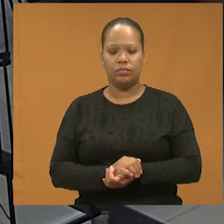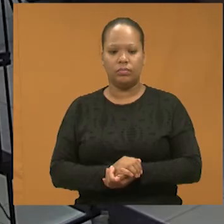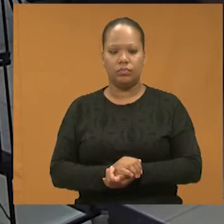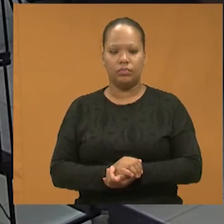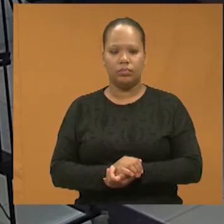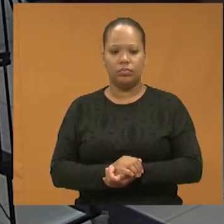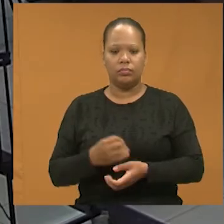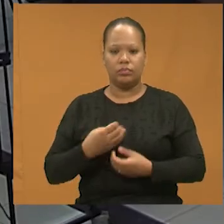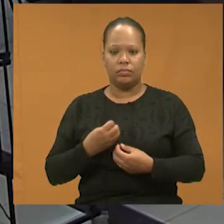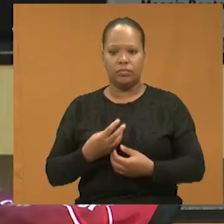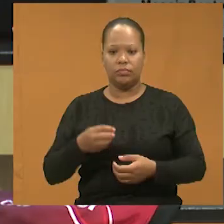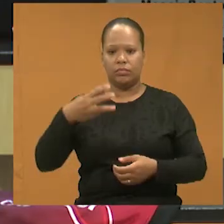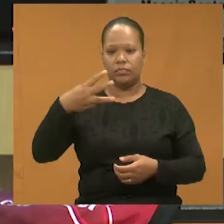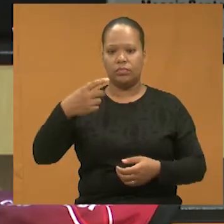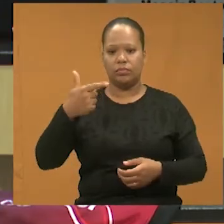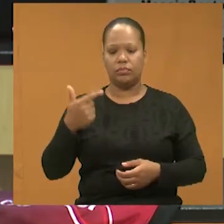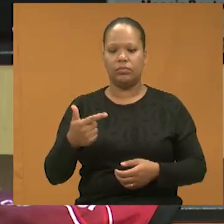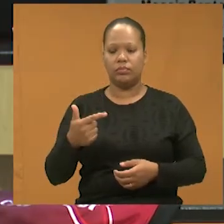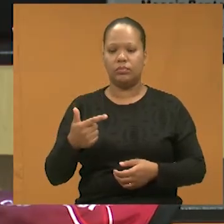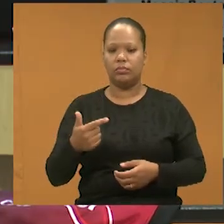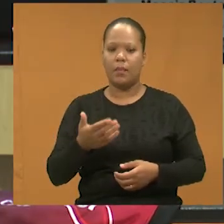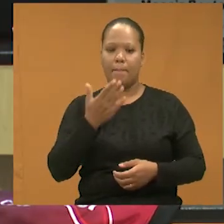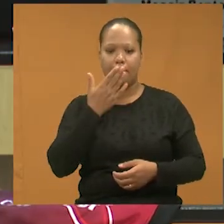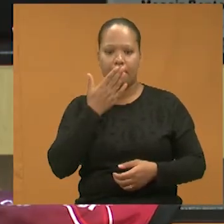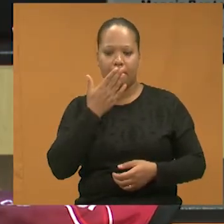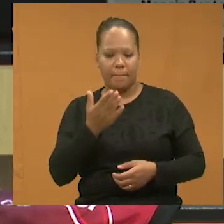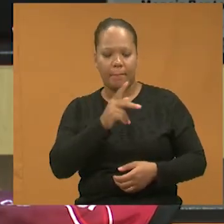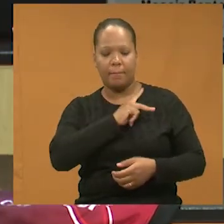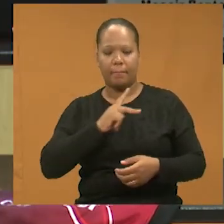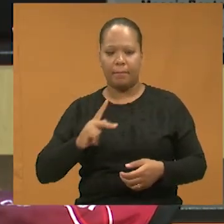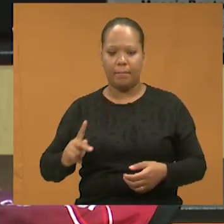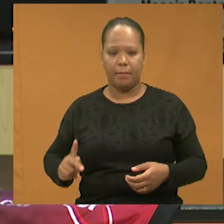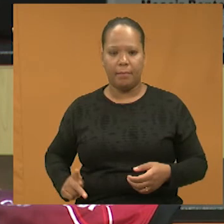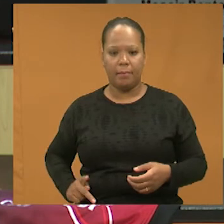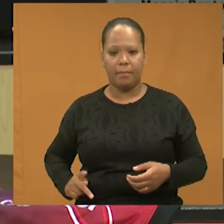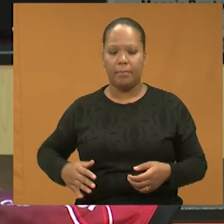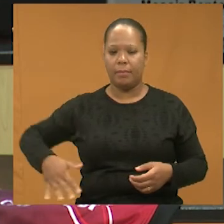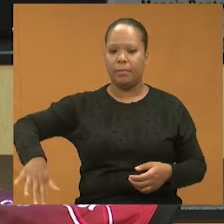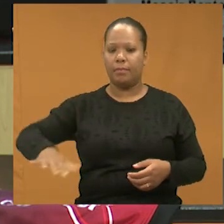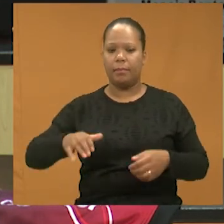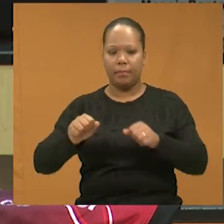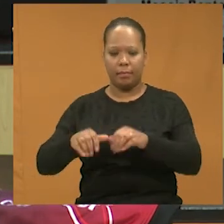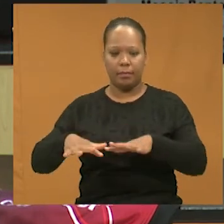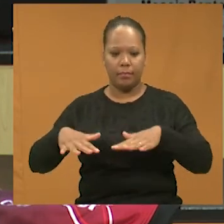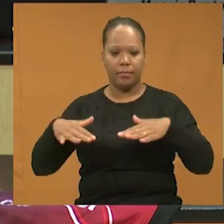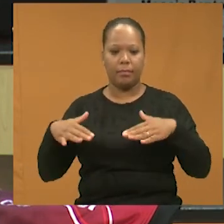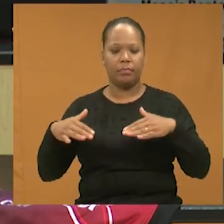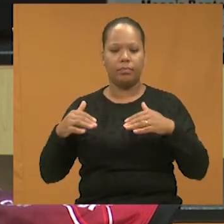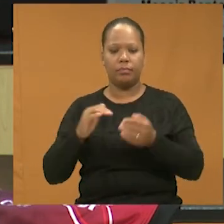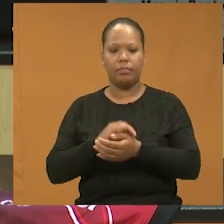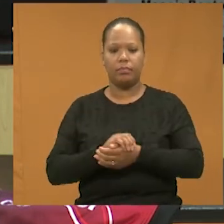de informação número 32. Requeremos ao excelentíssimo senhor presidente desta casa, ouvido e aprovado pela Igreja